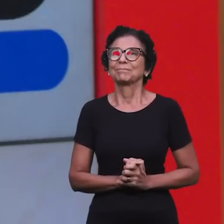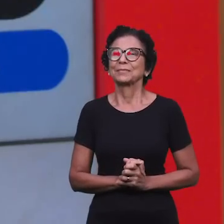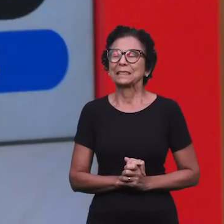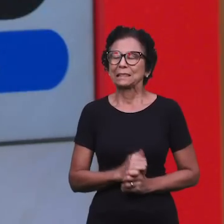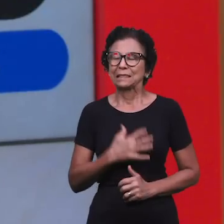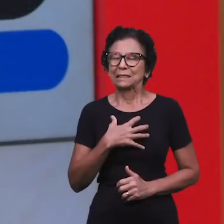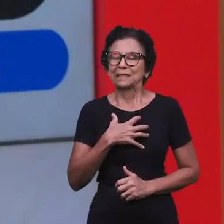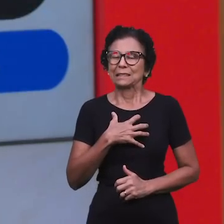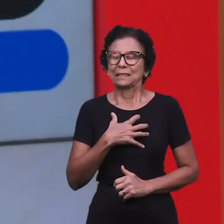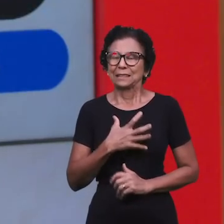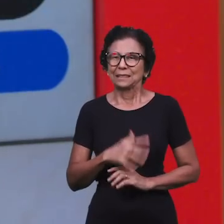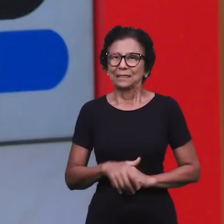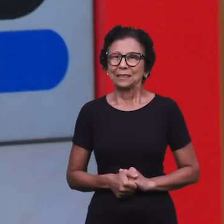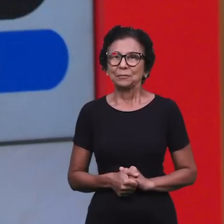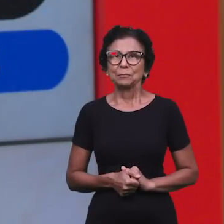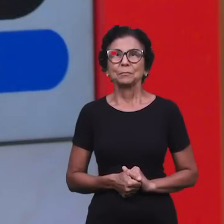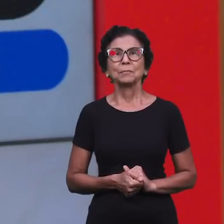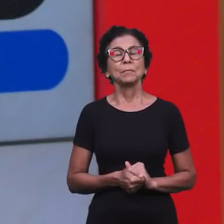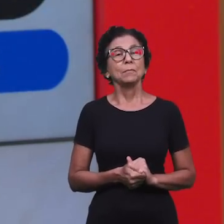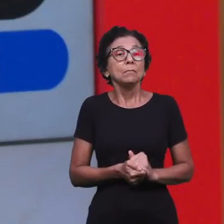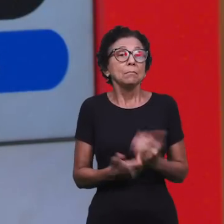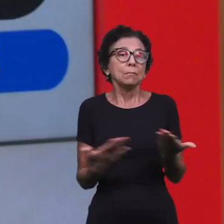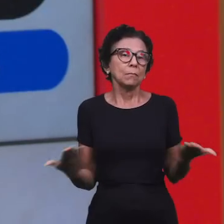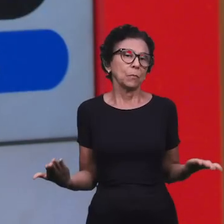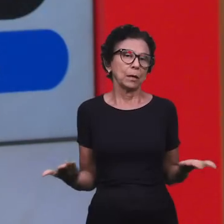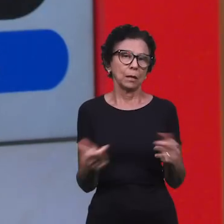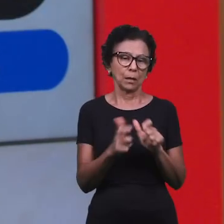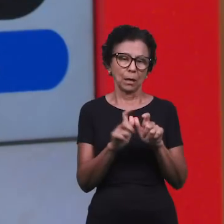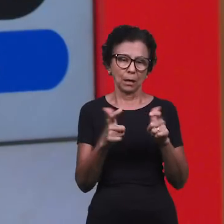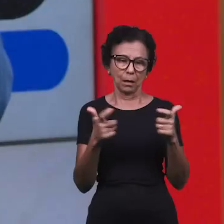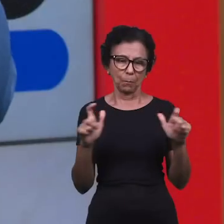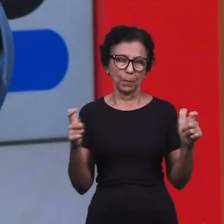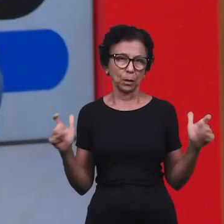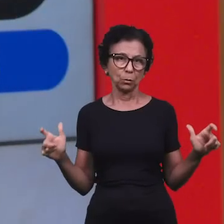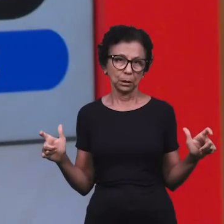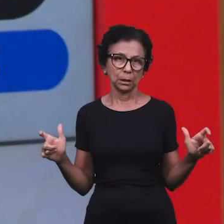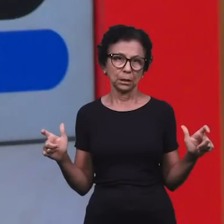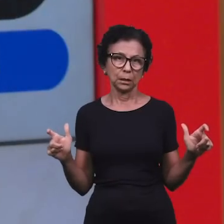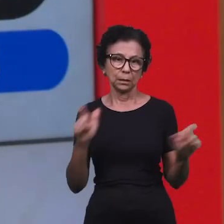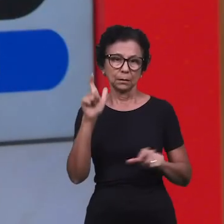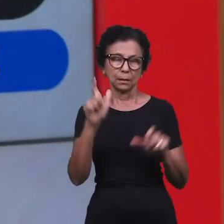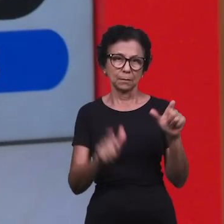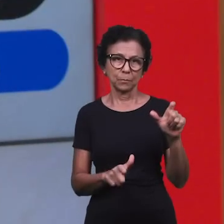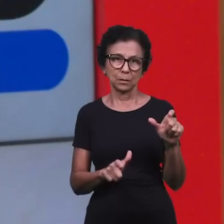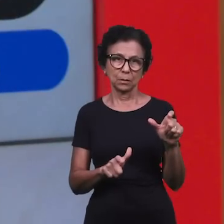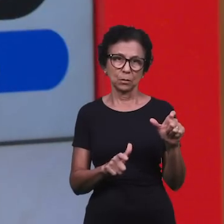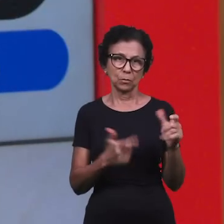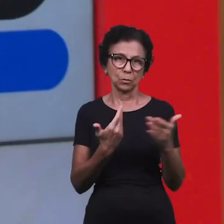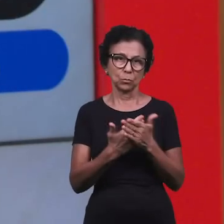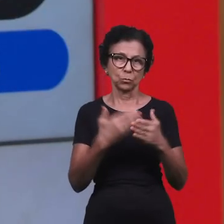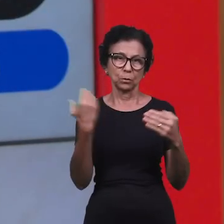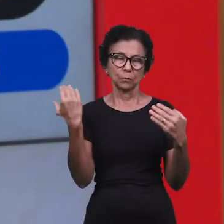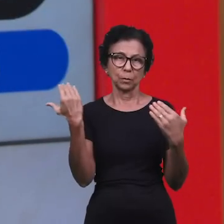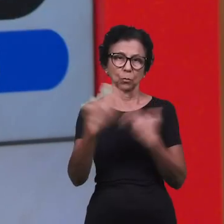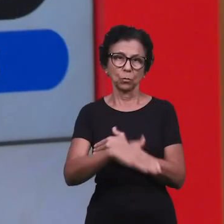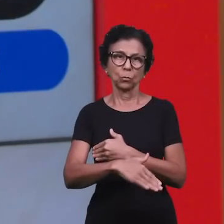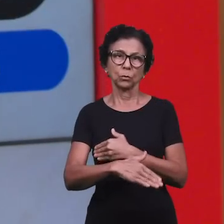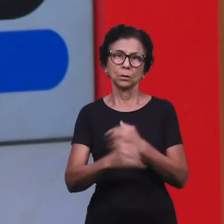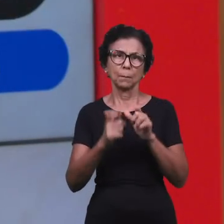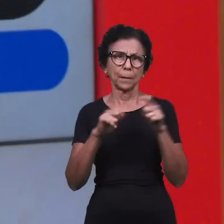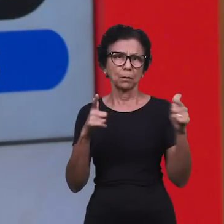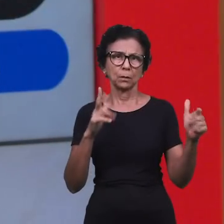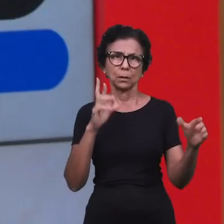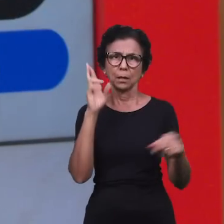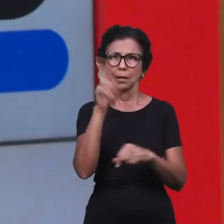dizer, faz parte da maioria da trajetória da maioria dos concurseiros alguma reprovação, tudo